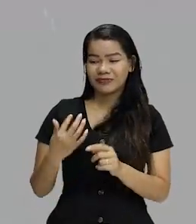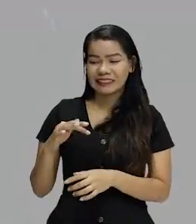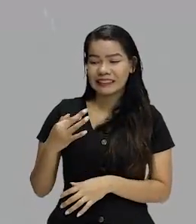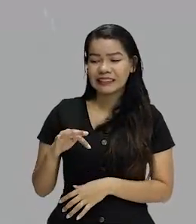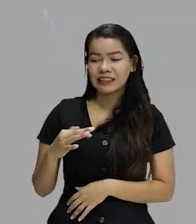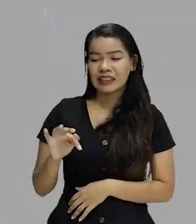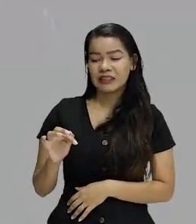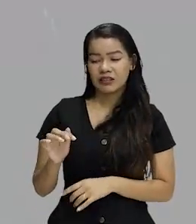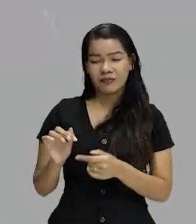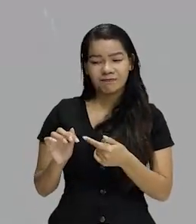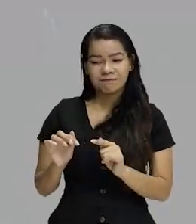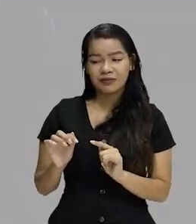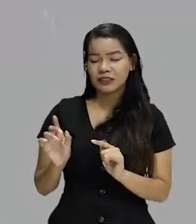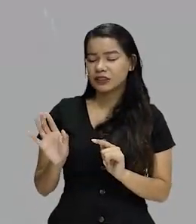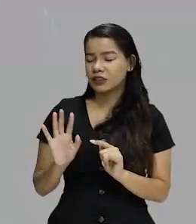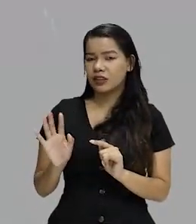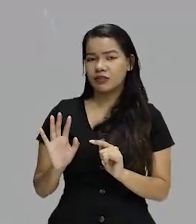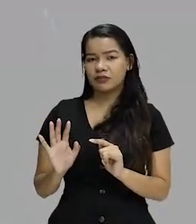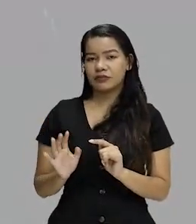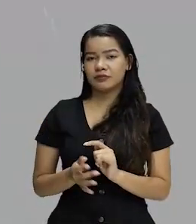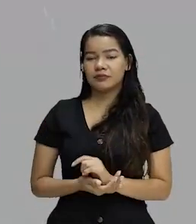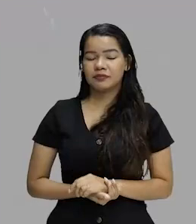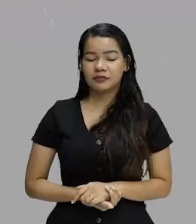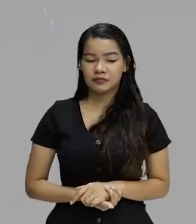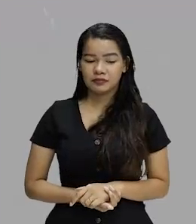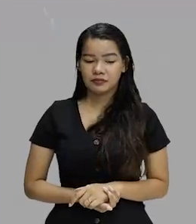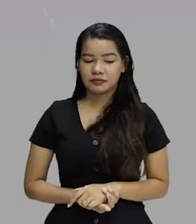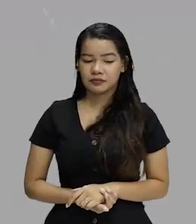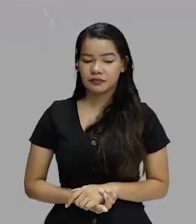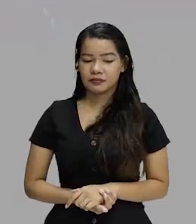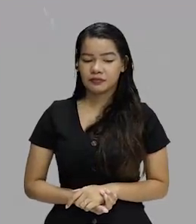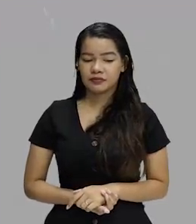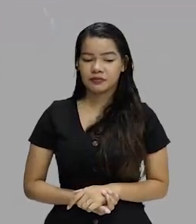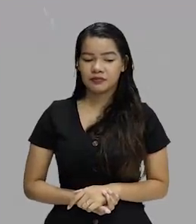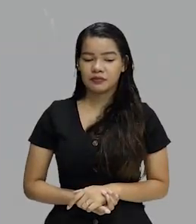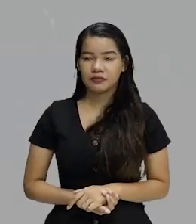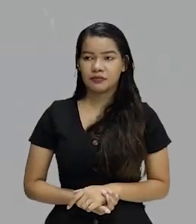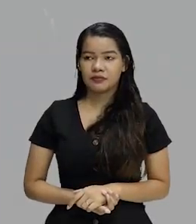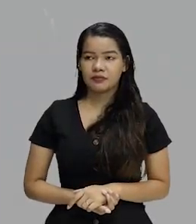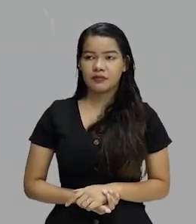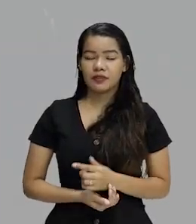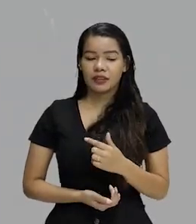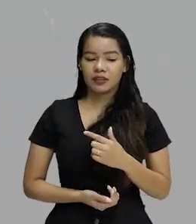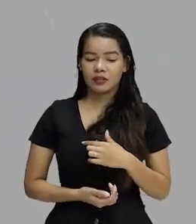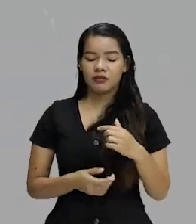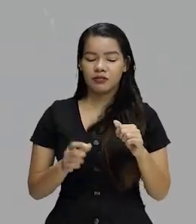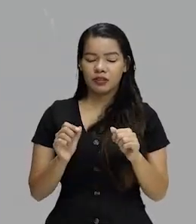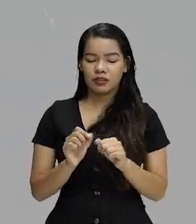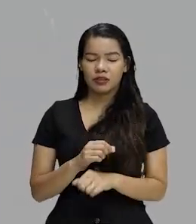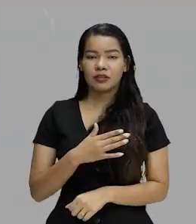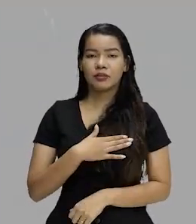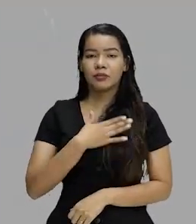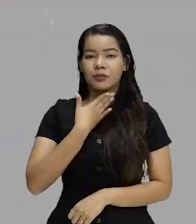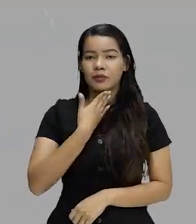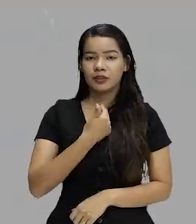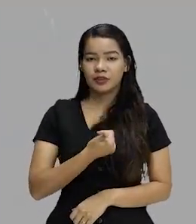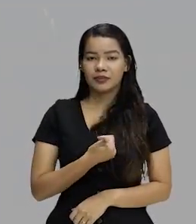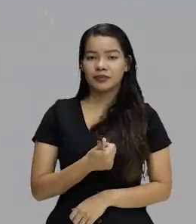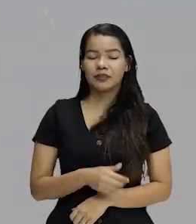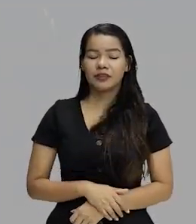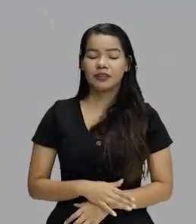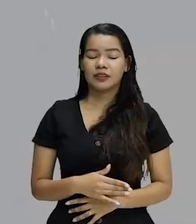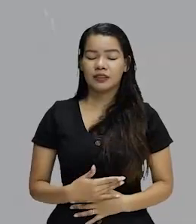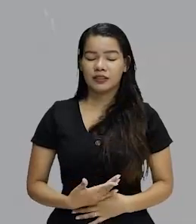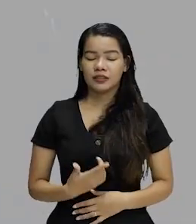te desapontarei novamente. I will do my best. Eu farei o meu melhor. Então,